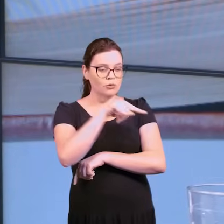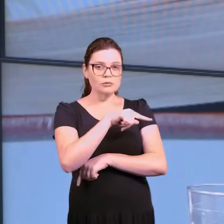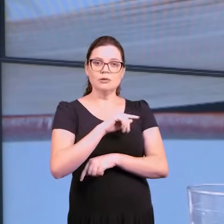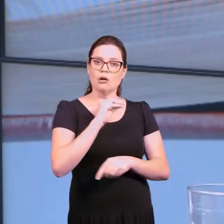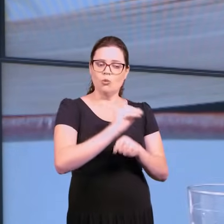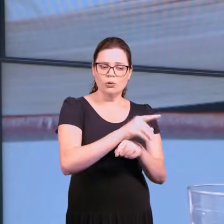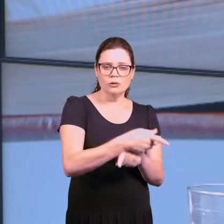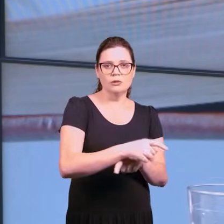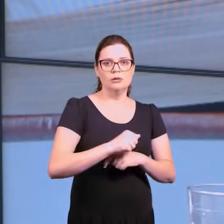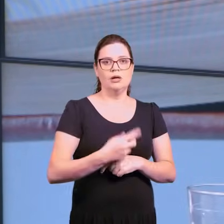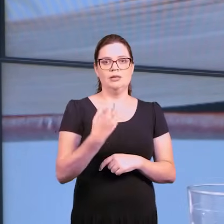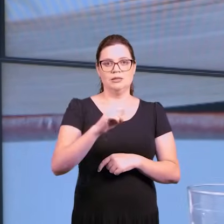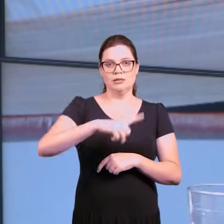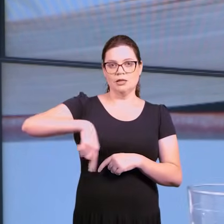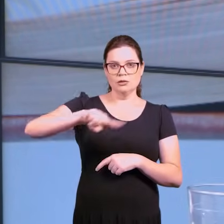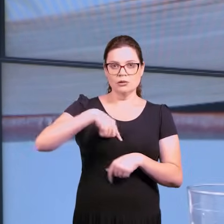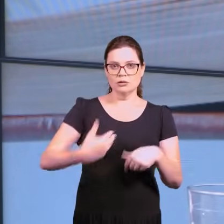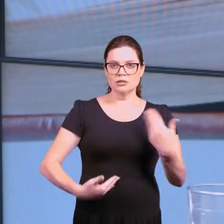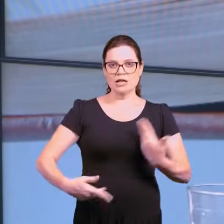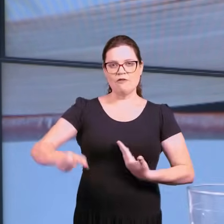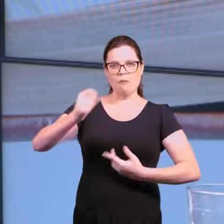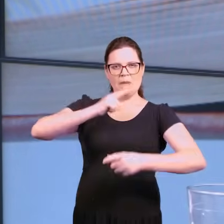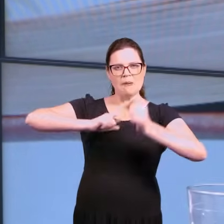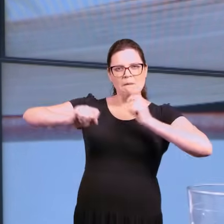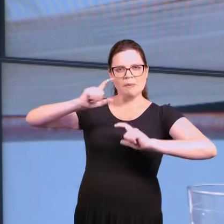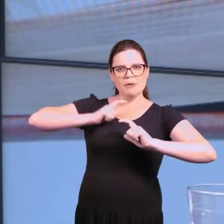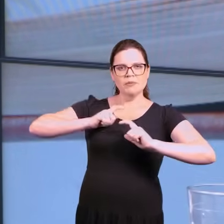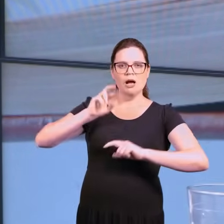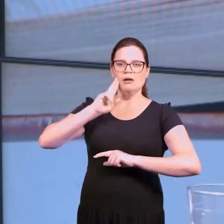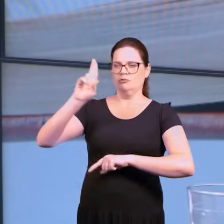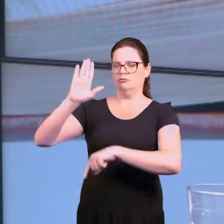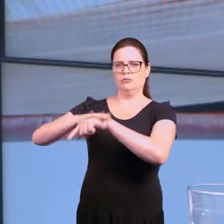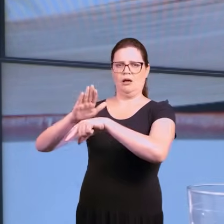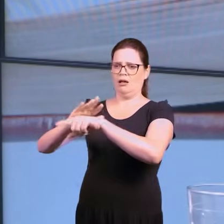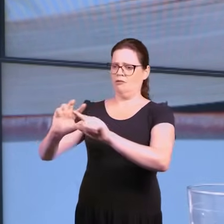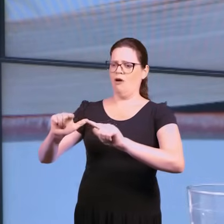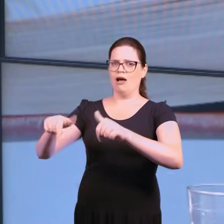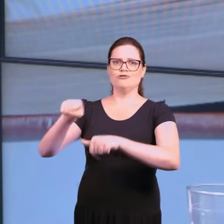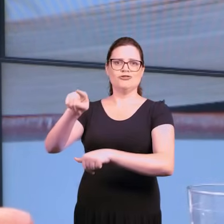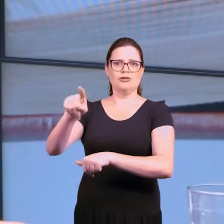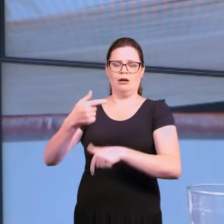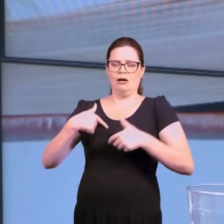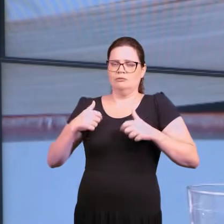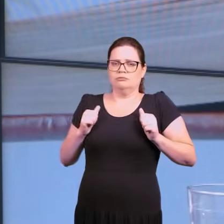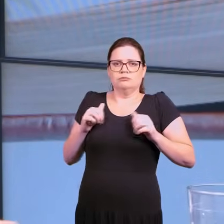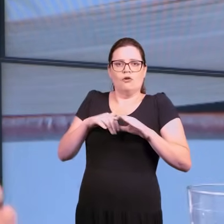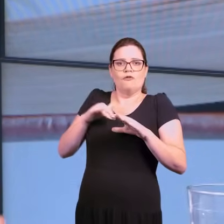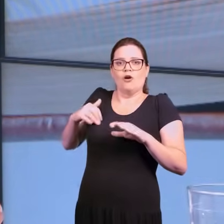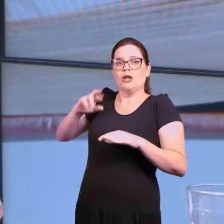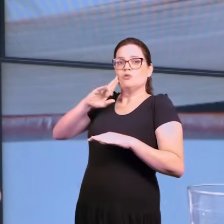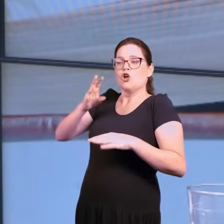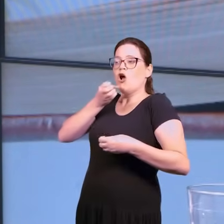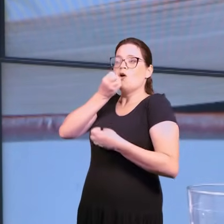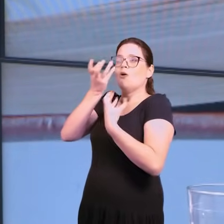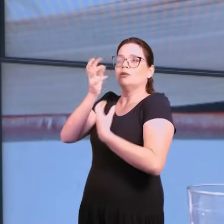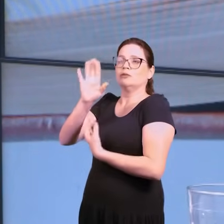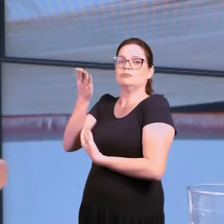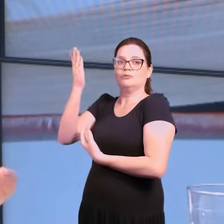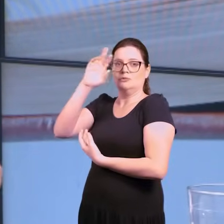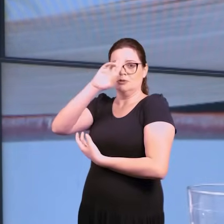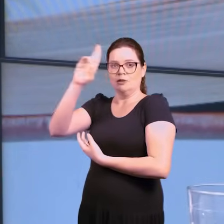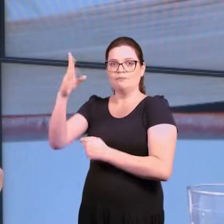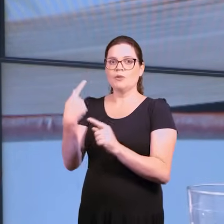alguma forma, ofendidos, o Senhor vai cuidar. O Senhor cuida de nós. Nós precisamos esquecer, porque a